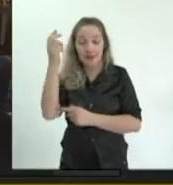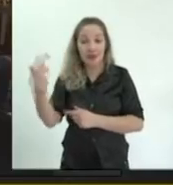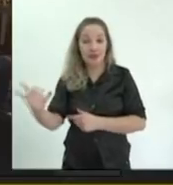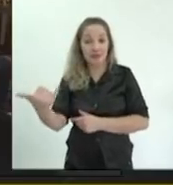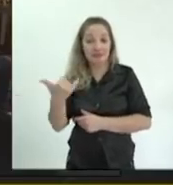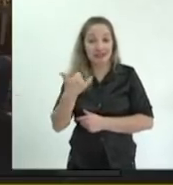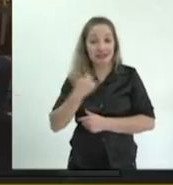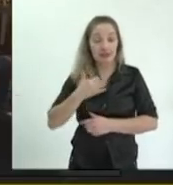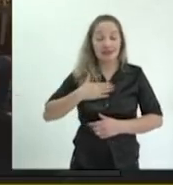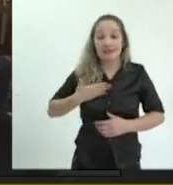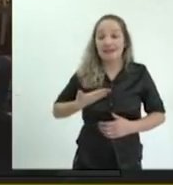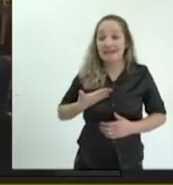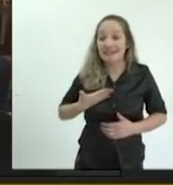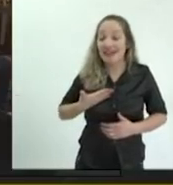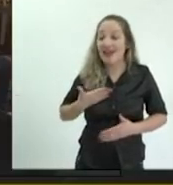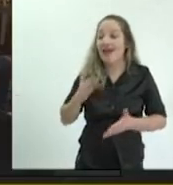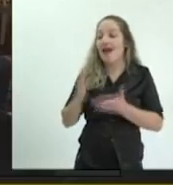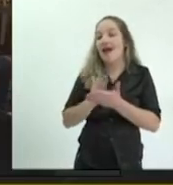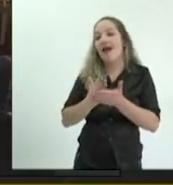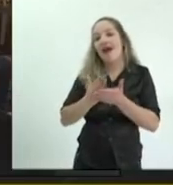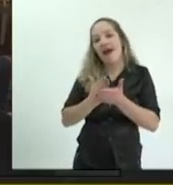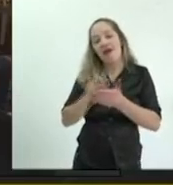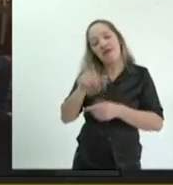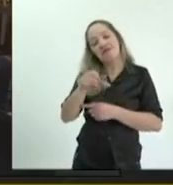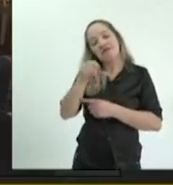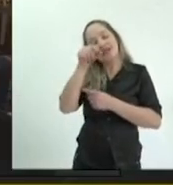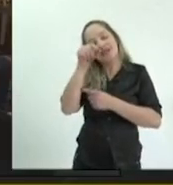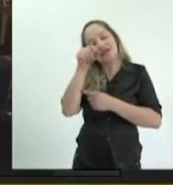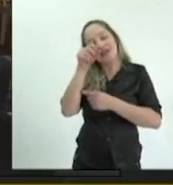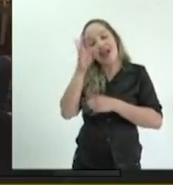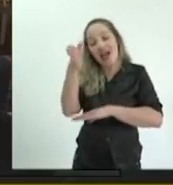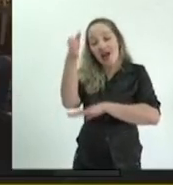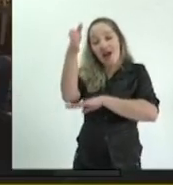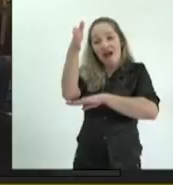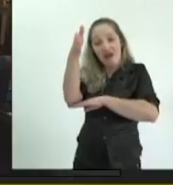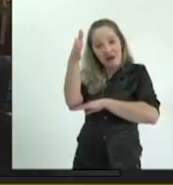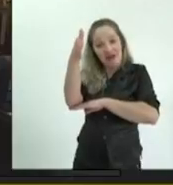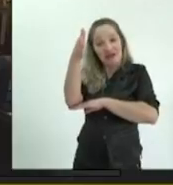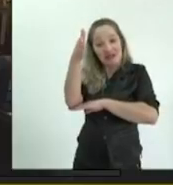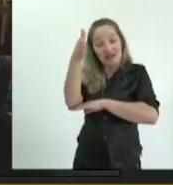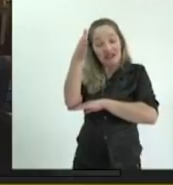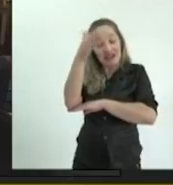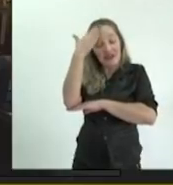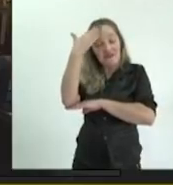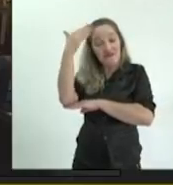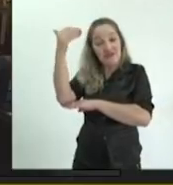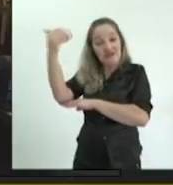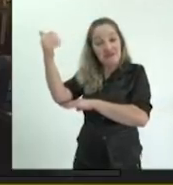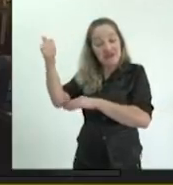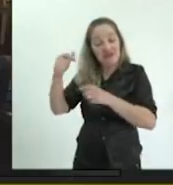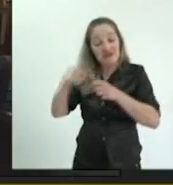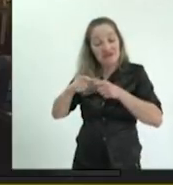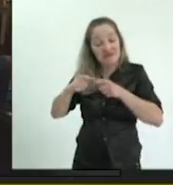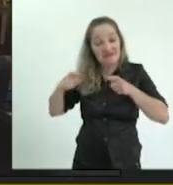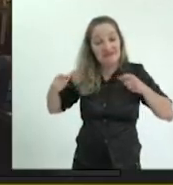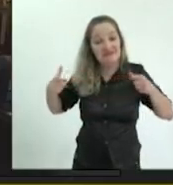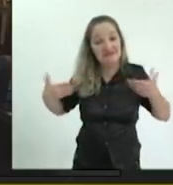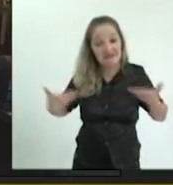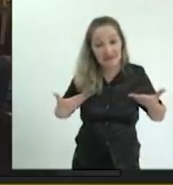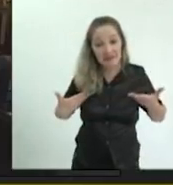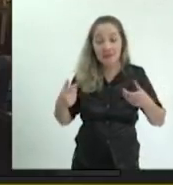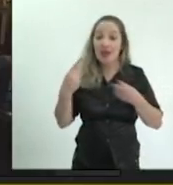que muitos vão optar por grandes hotéis de rede, justamente por achar que as redes vão ter melhores protocolos